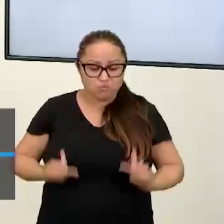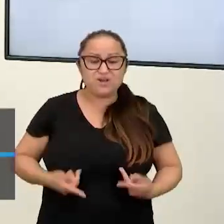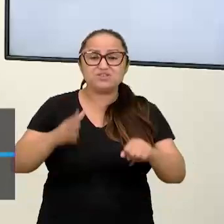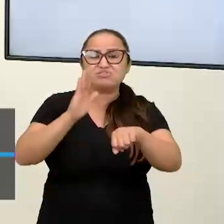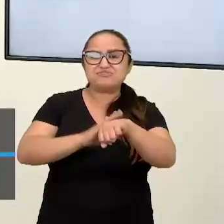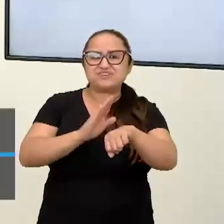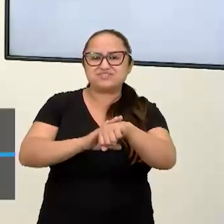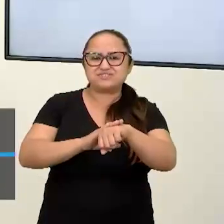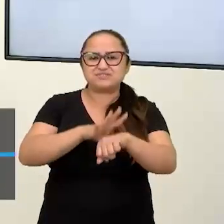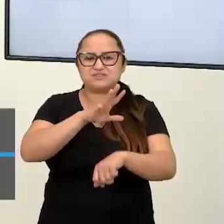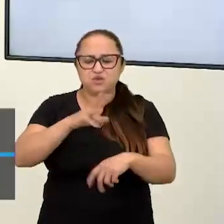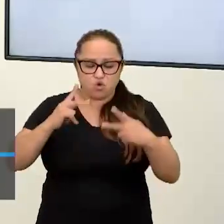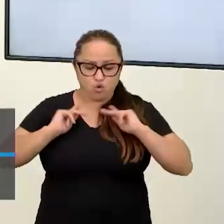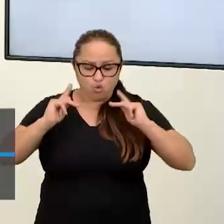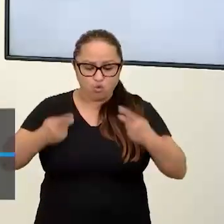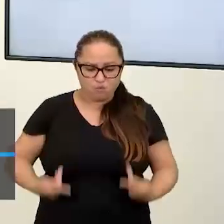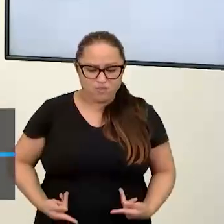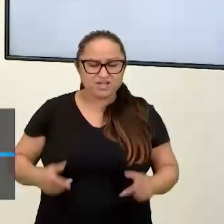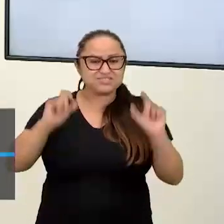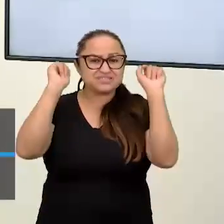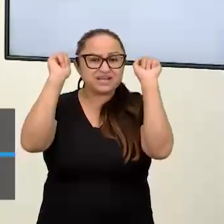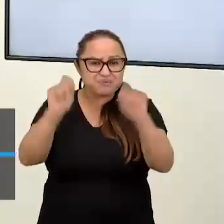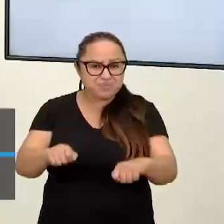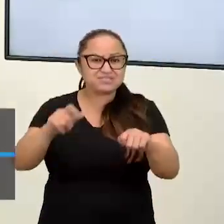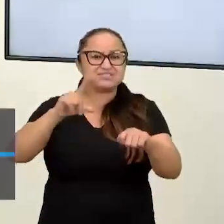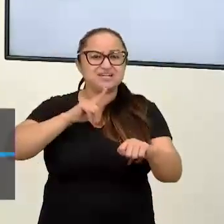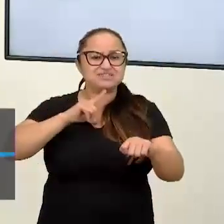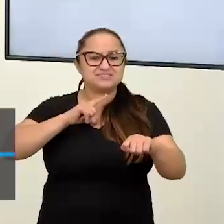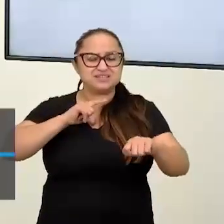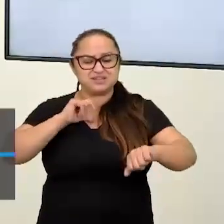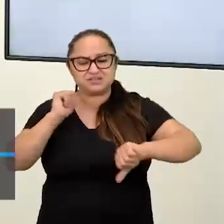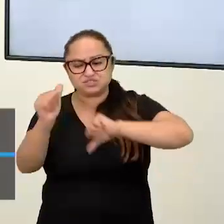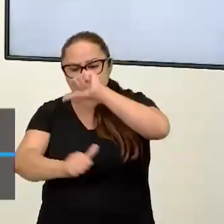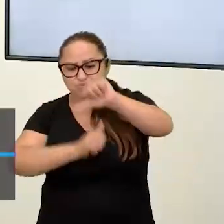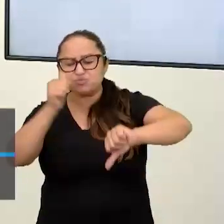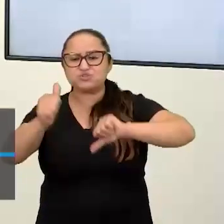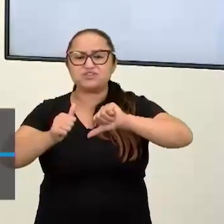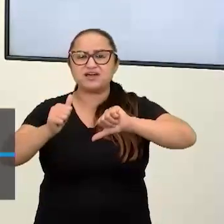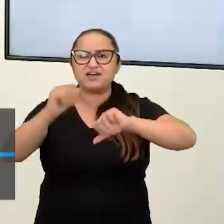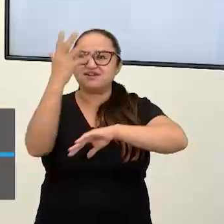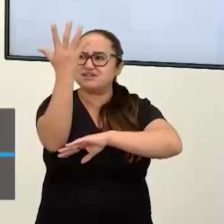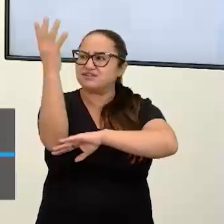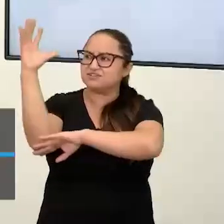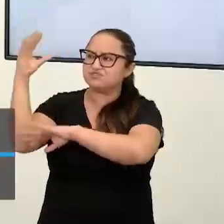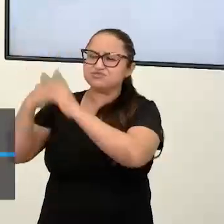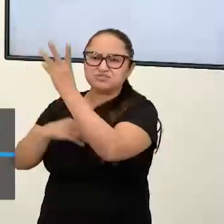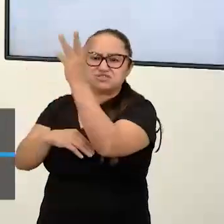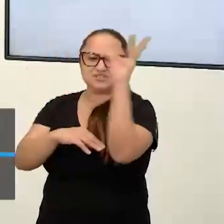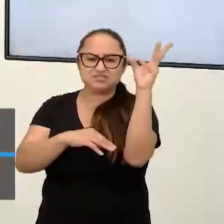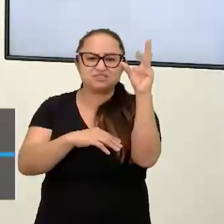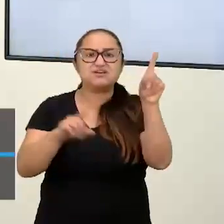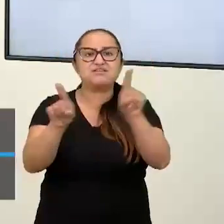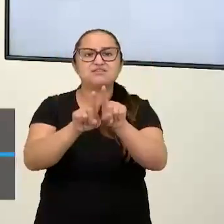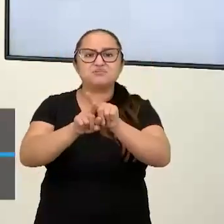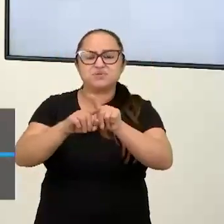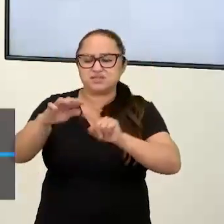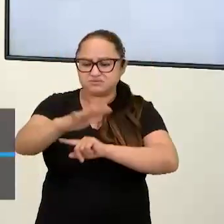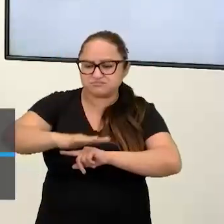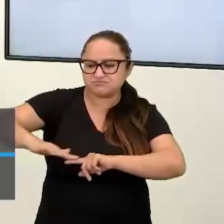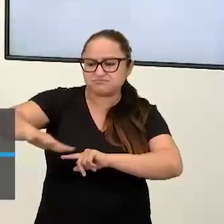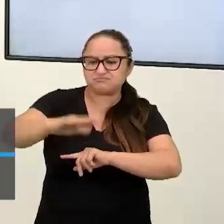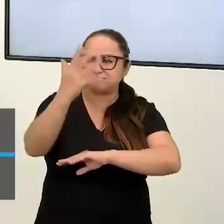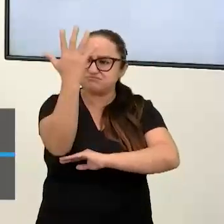dos animais, né, têm essa capacidade de transformar a natureza, né, de transformar o seu meio ambiente,